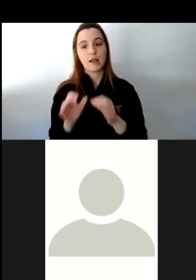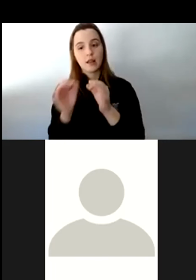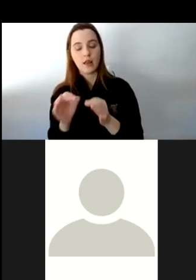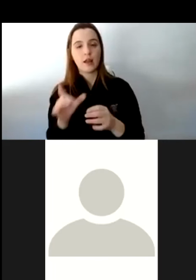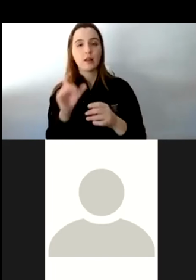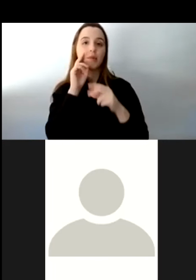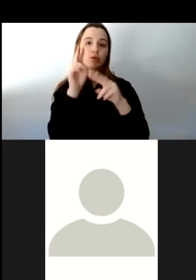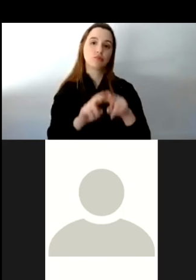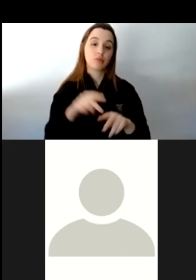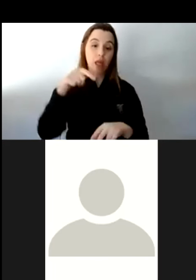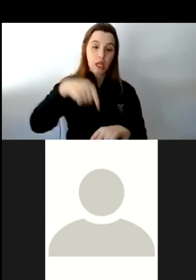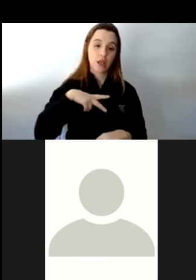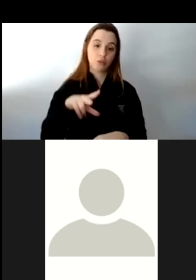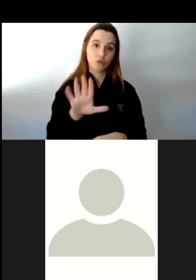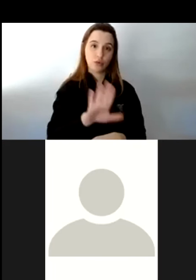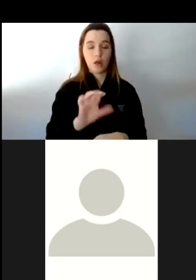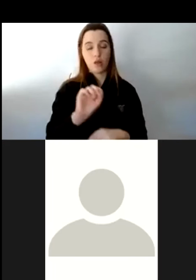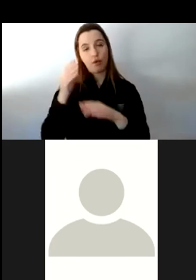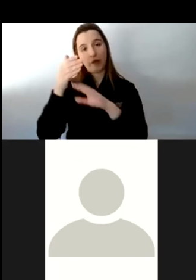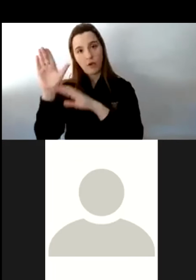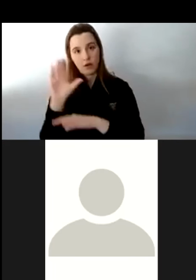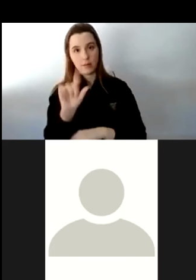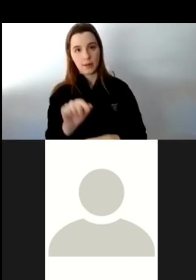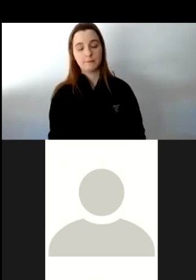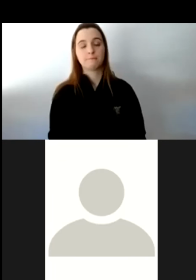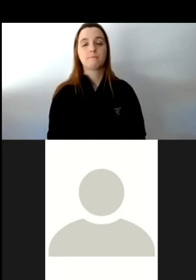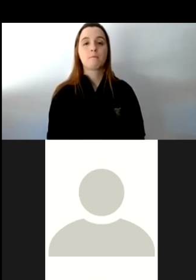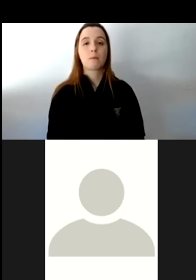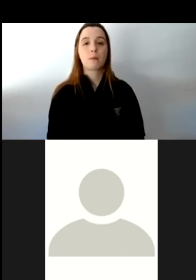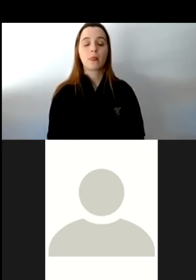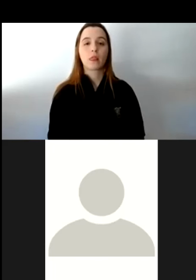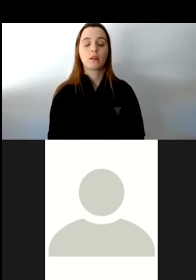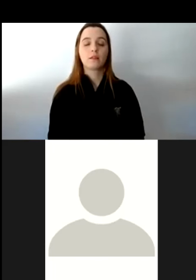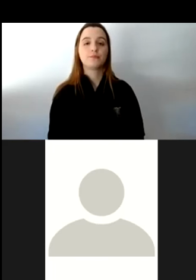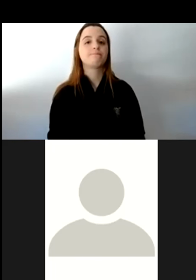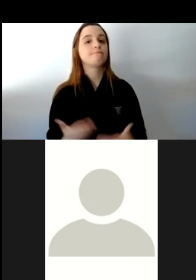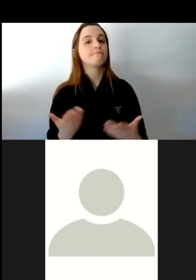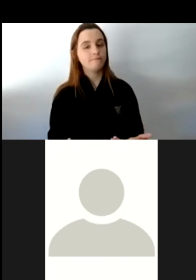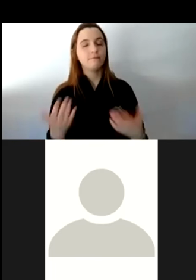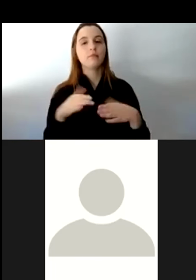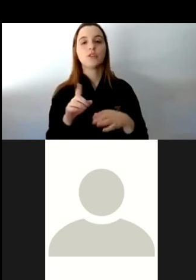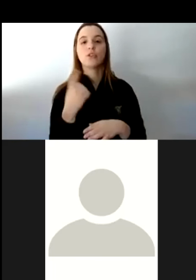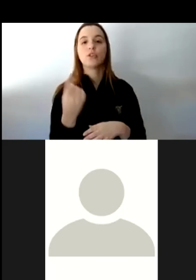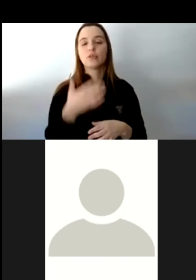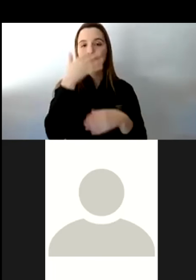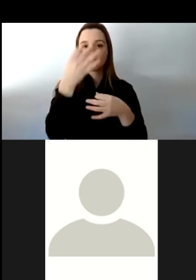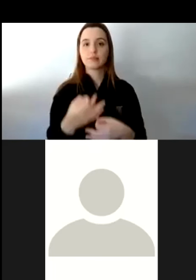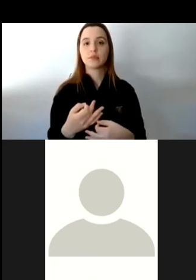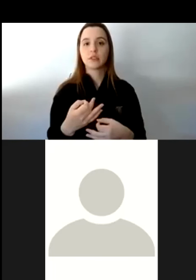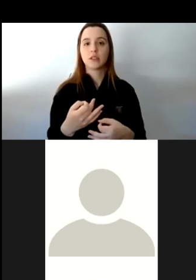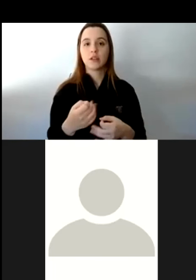quer no contexto nacional, quer no contexto internacional. Não obstante, temos uma certeza. Durante